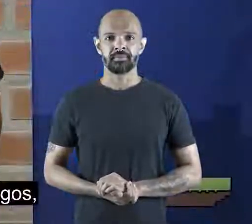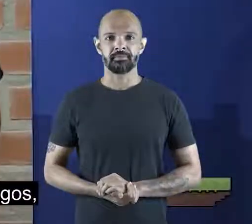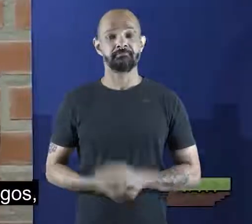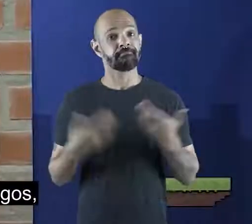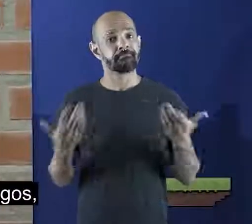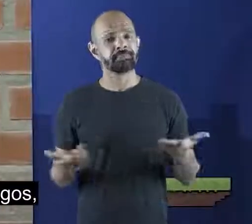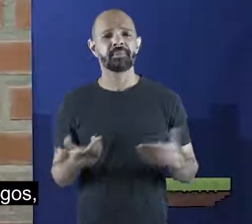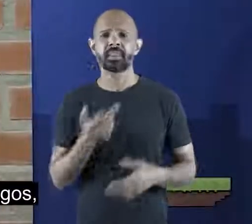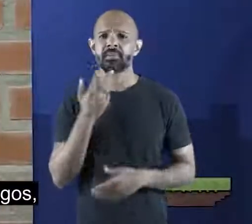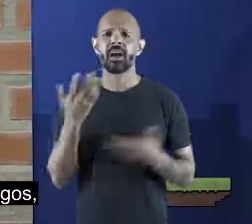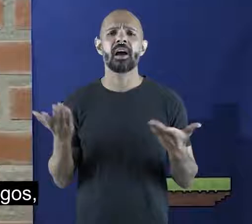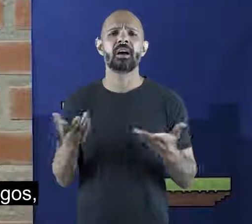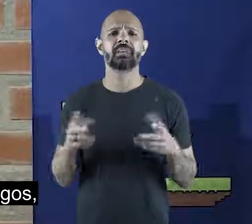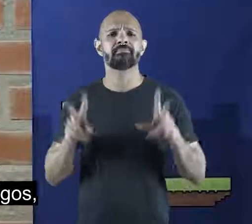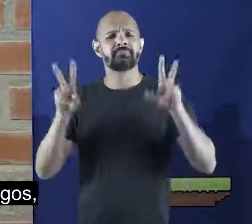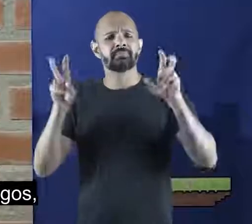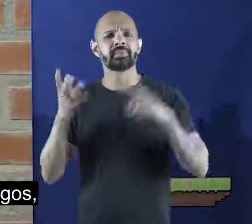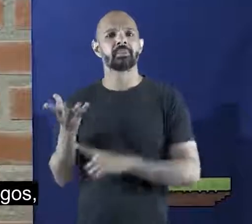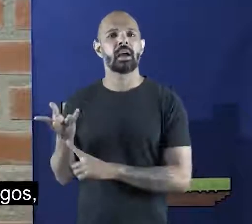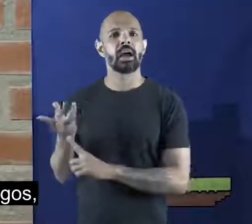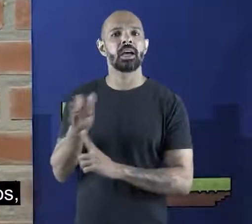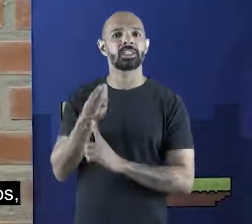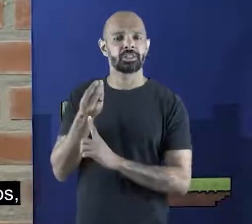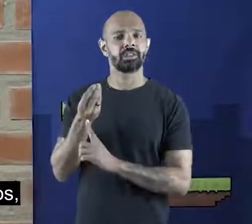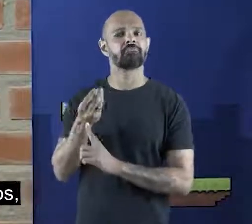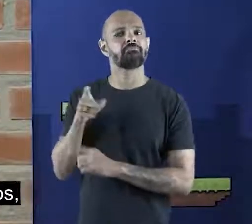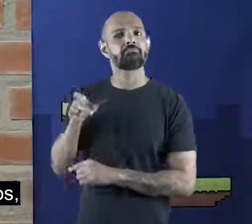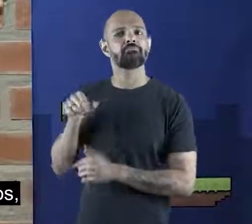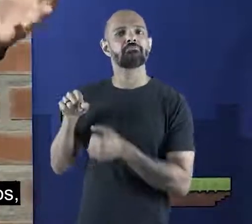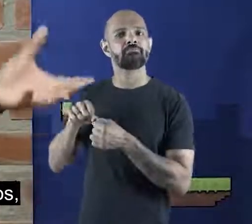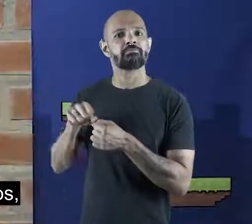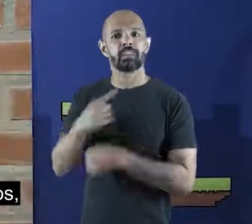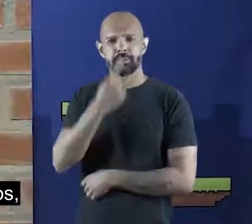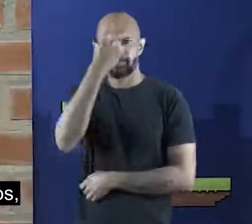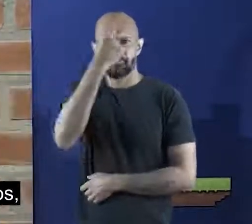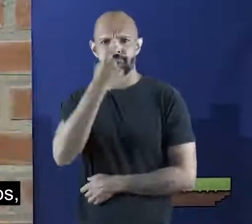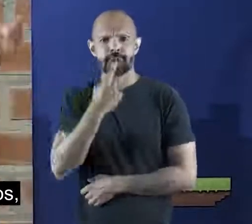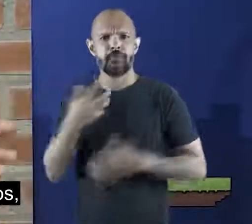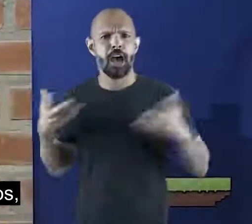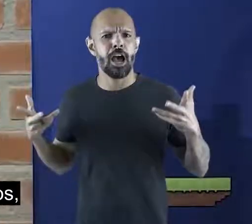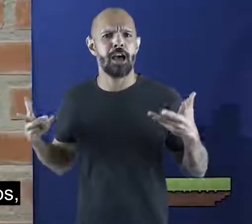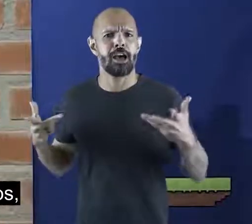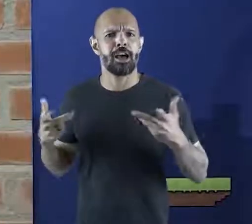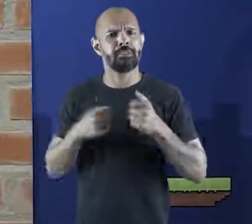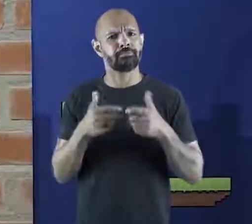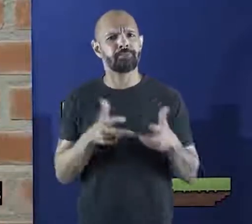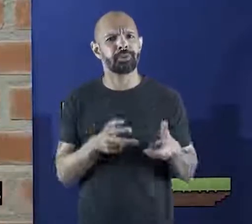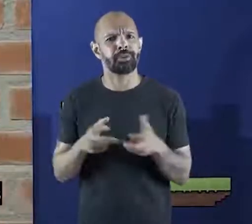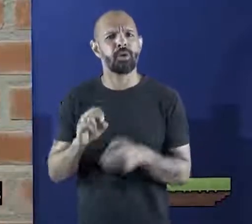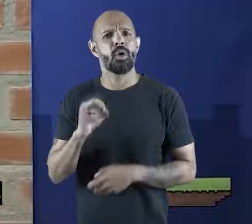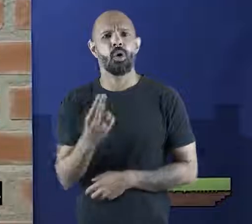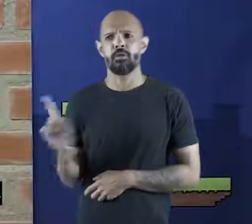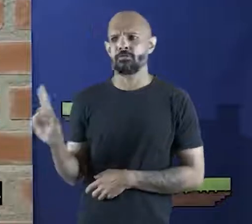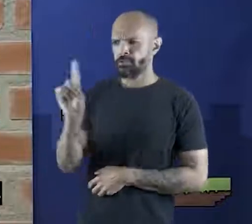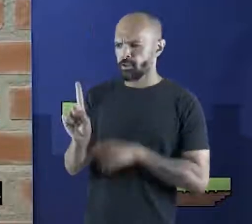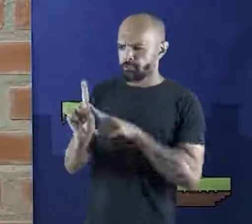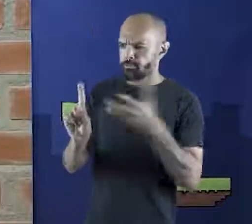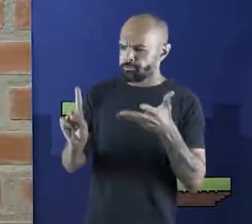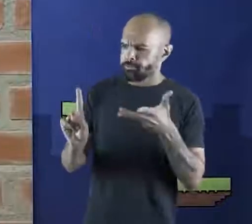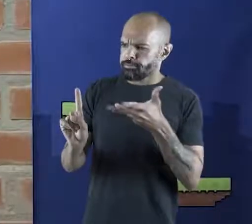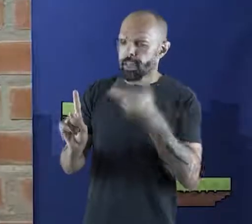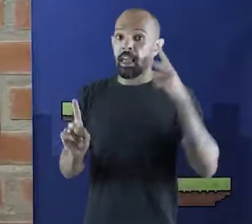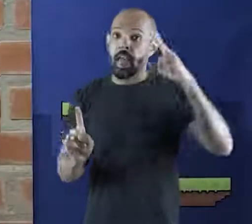Fala galera, então vamos agora falar sobre os artistas de jogos, né? Os caras que criam imagens fantásticas para os nossos jogos ou então criam personagens incríveis